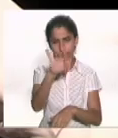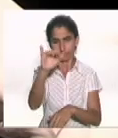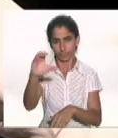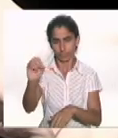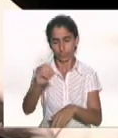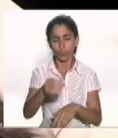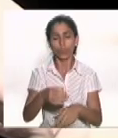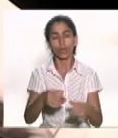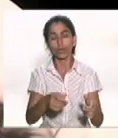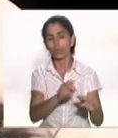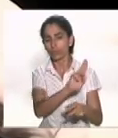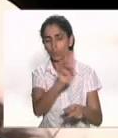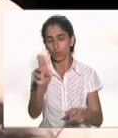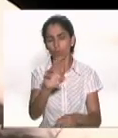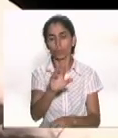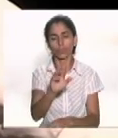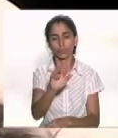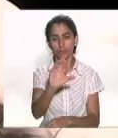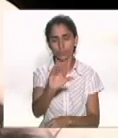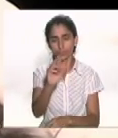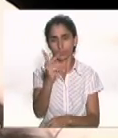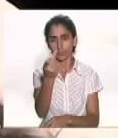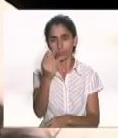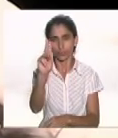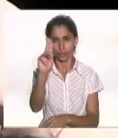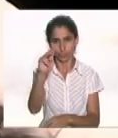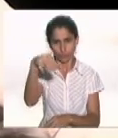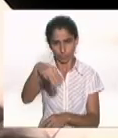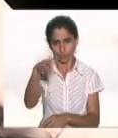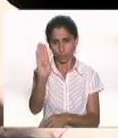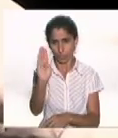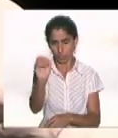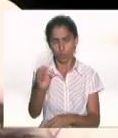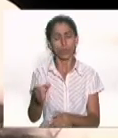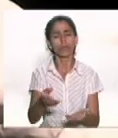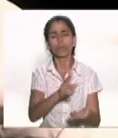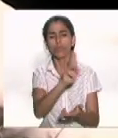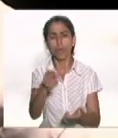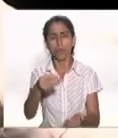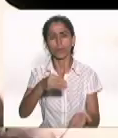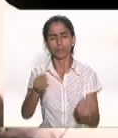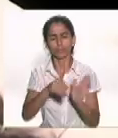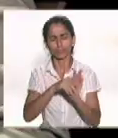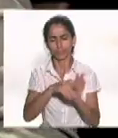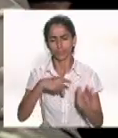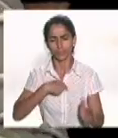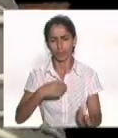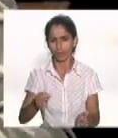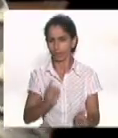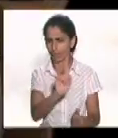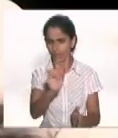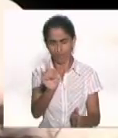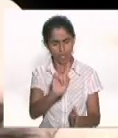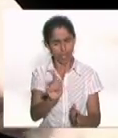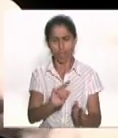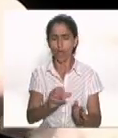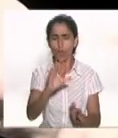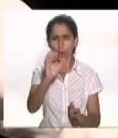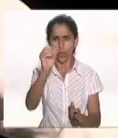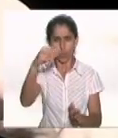o navio Chumbo, em vez de dizer Combo, o cara lá me chamava de Chumbo. Chumbo! Mas não é Chumbo, é